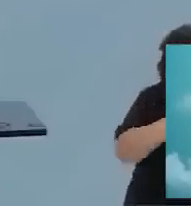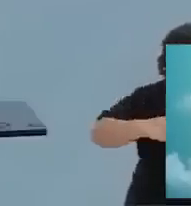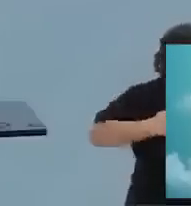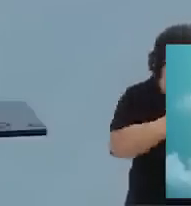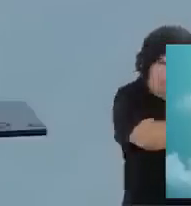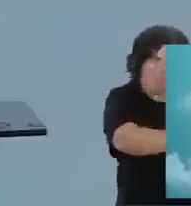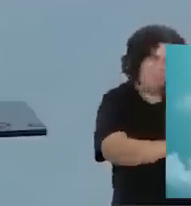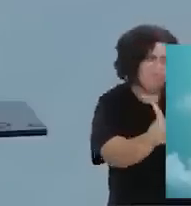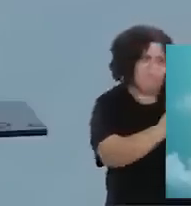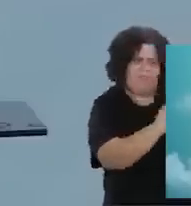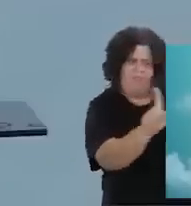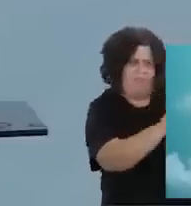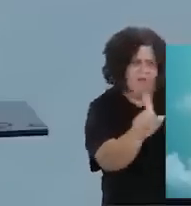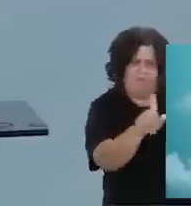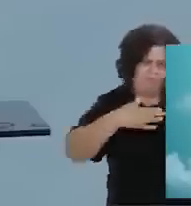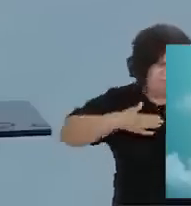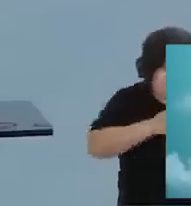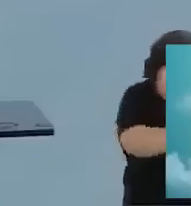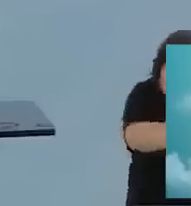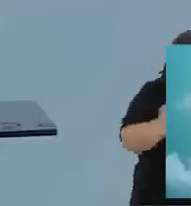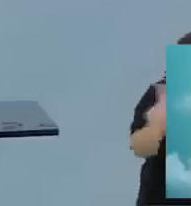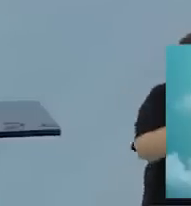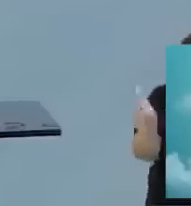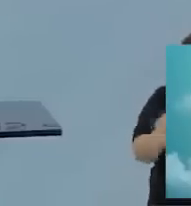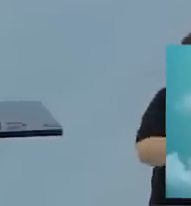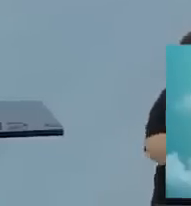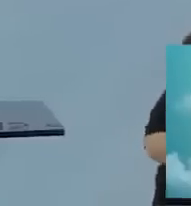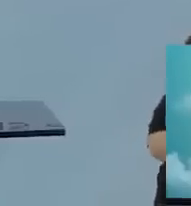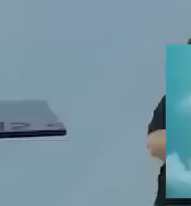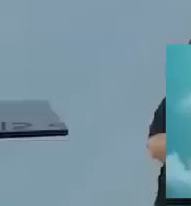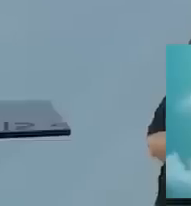discriminação, é você não olhar para o seu irmão com